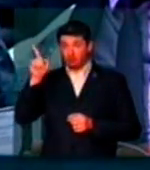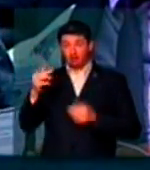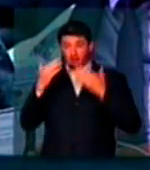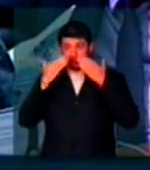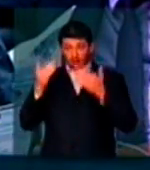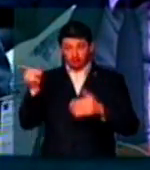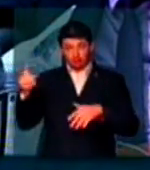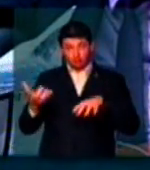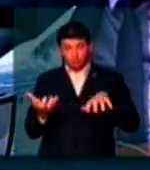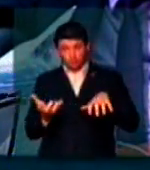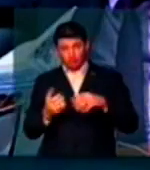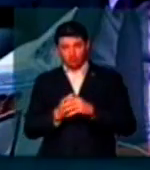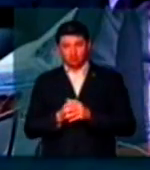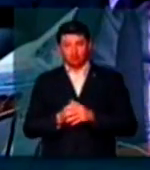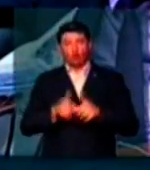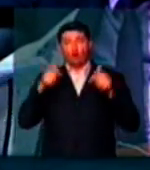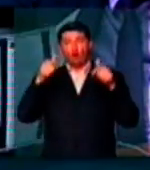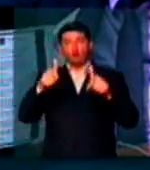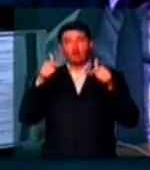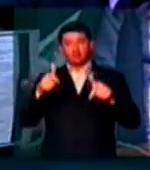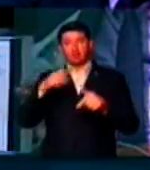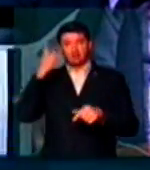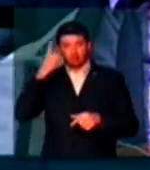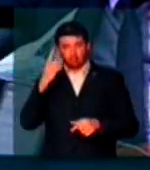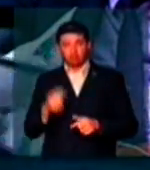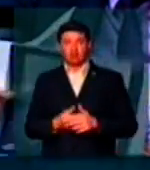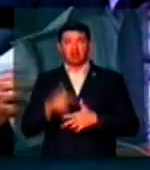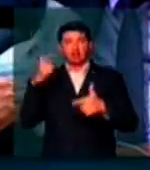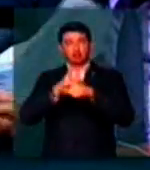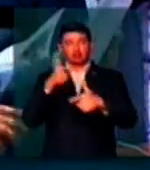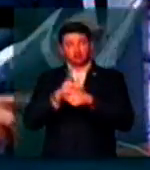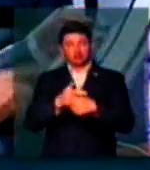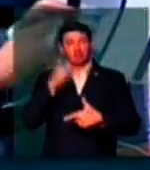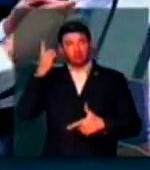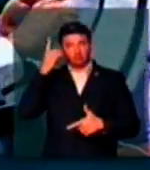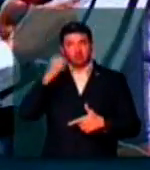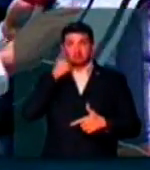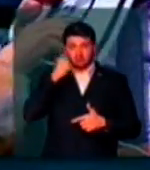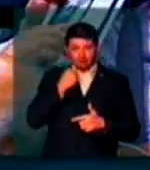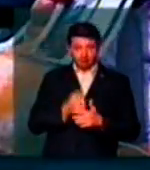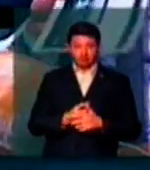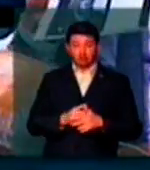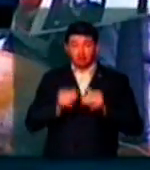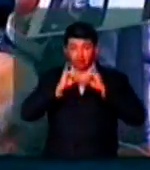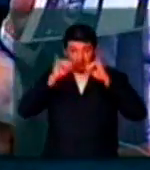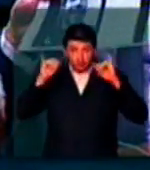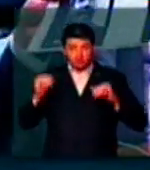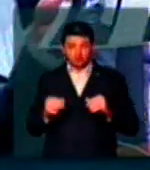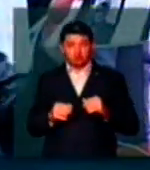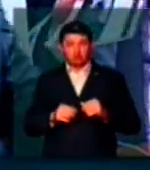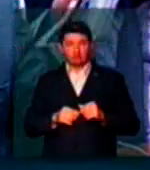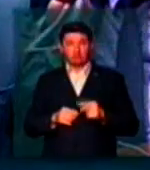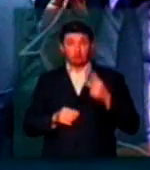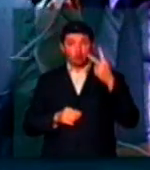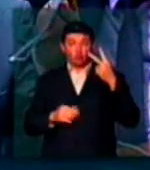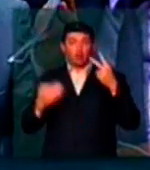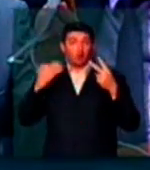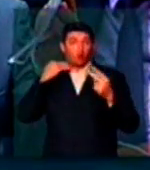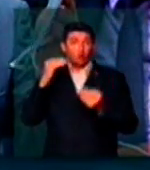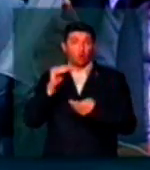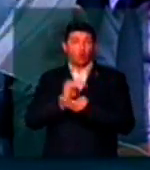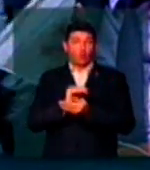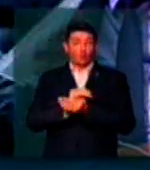Parlamento, ofendendo parlamentares, agredindo parlamentares, e divulga duas contas